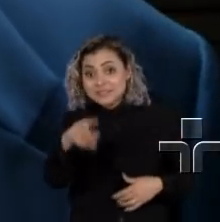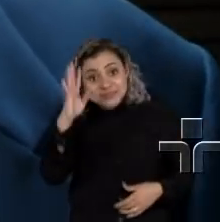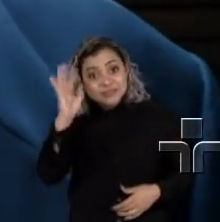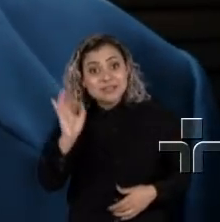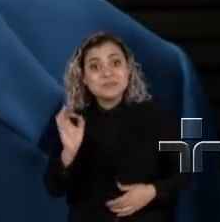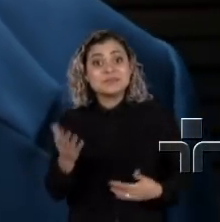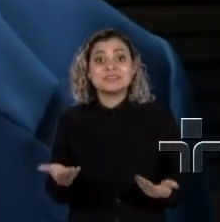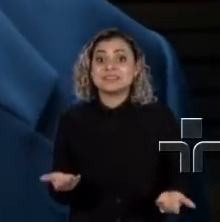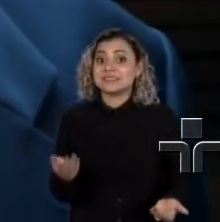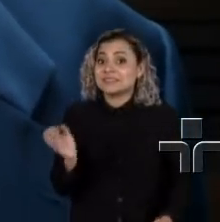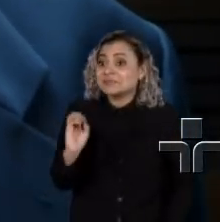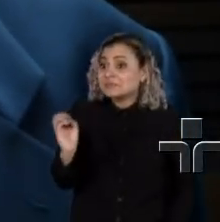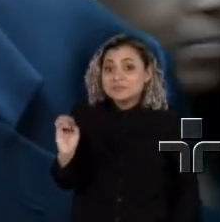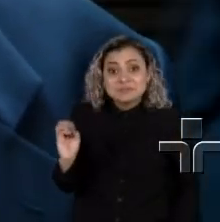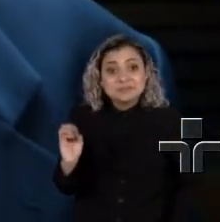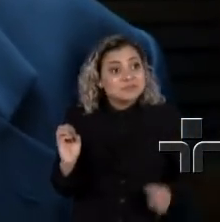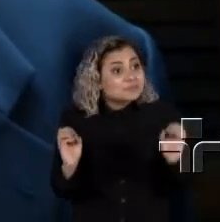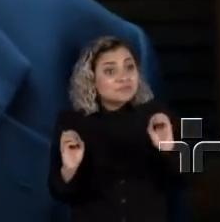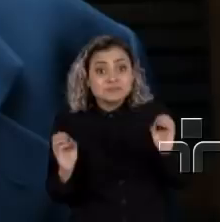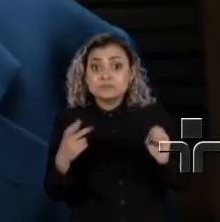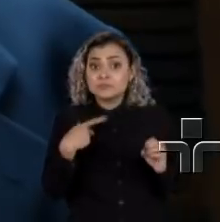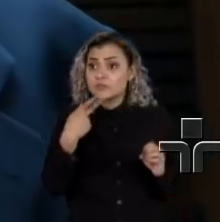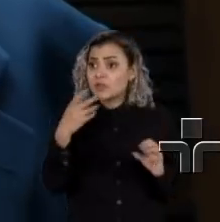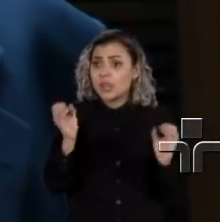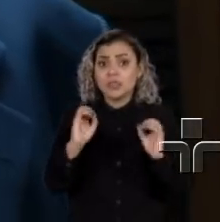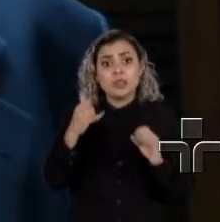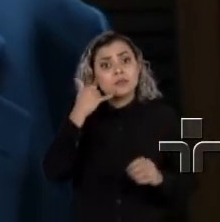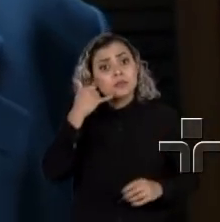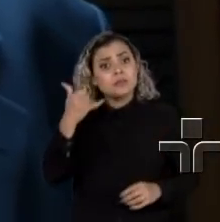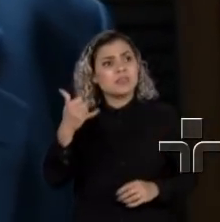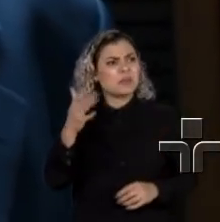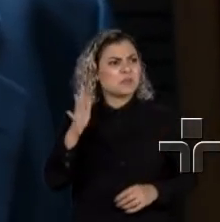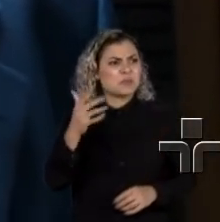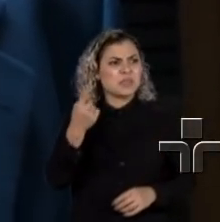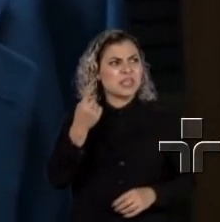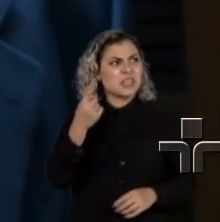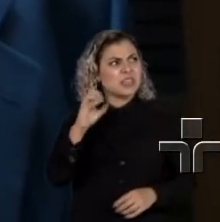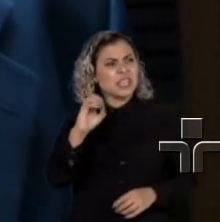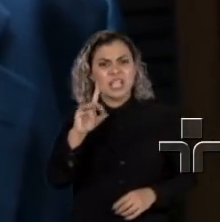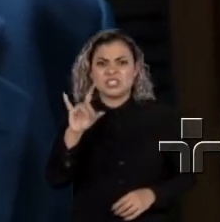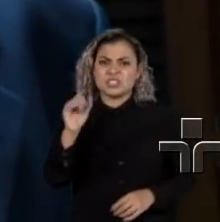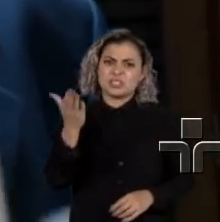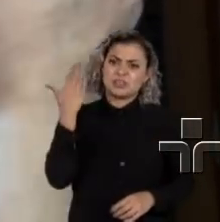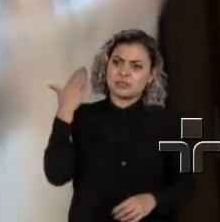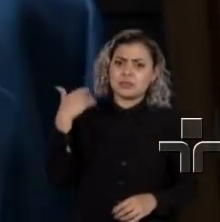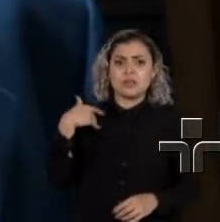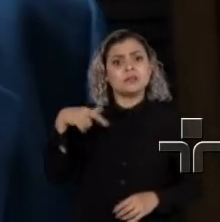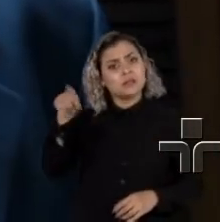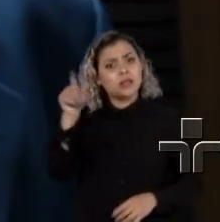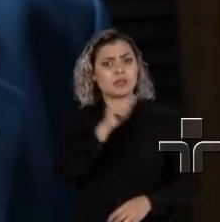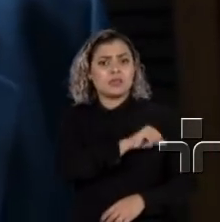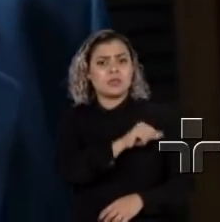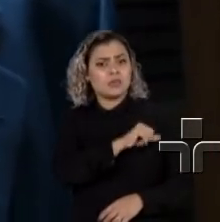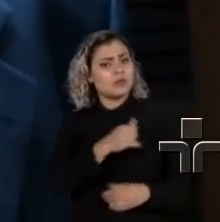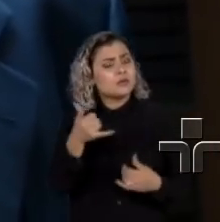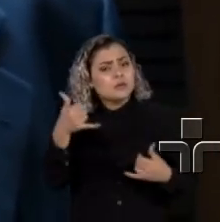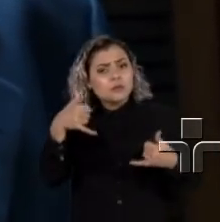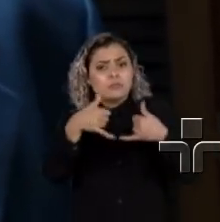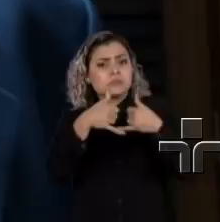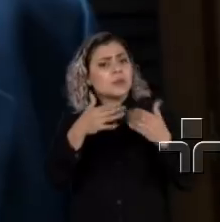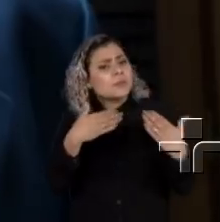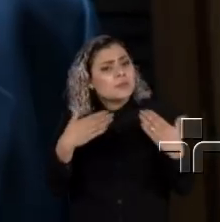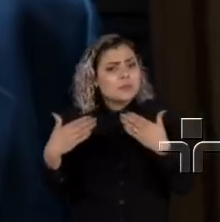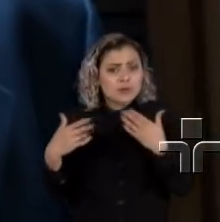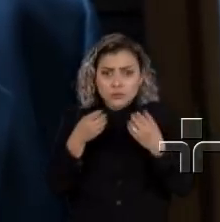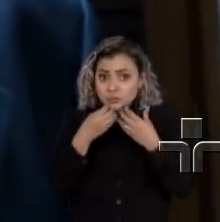é bondade, gente. Você não falou com o Tarcísio? Eu falei assim, não. Eu liguei pra ele faz uns 10 dias. Estava no Rio. Eu trouxe uma foto que eu não sei se Tá